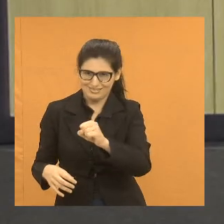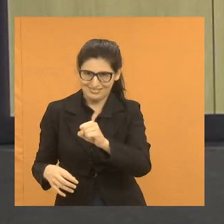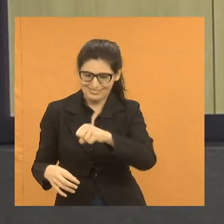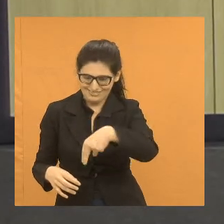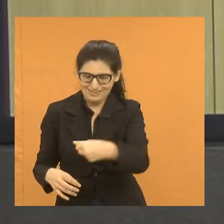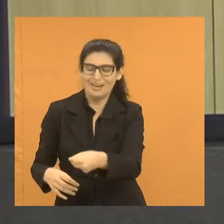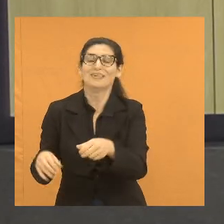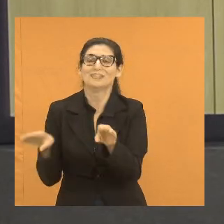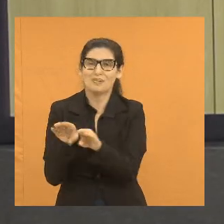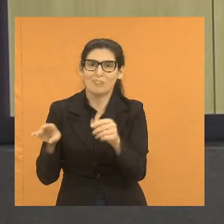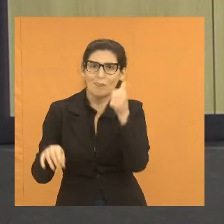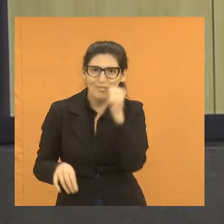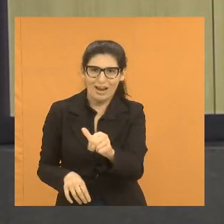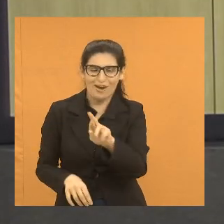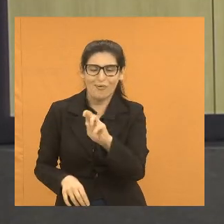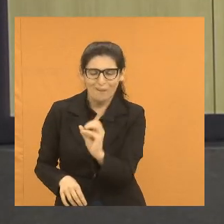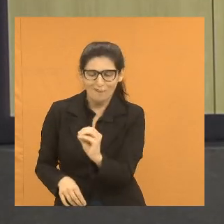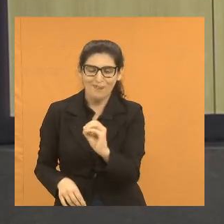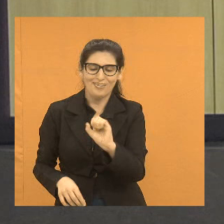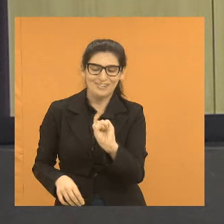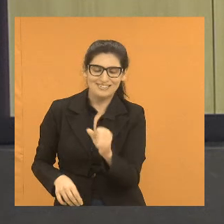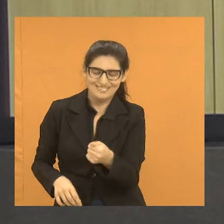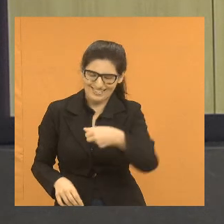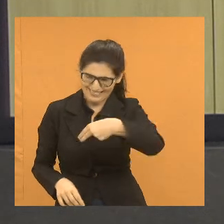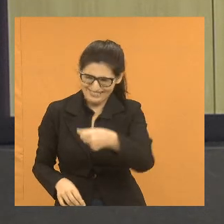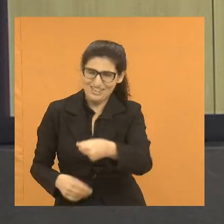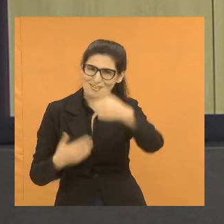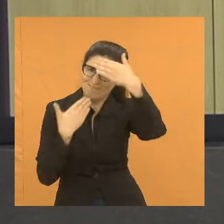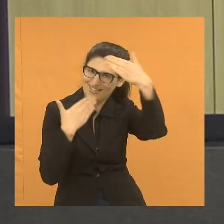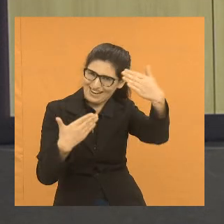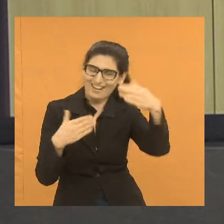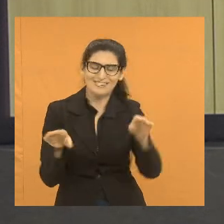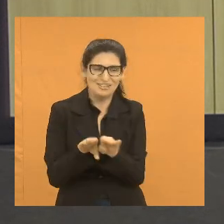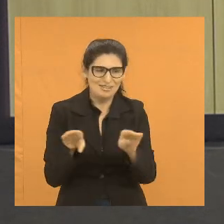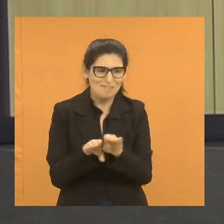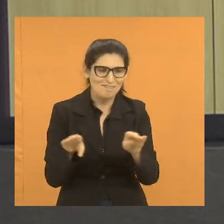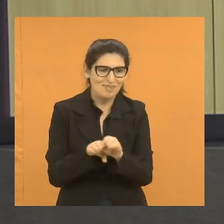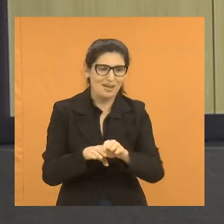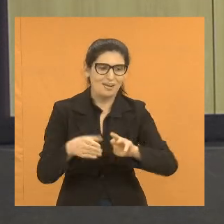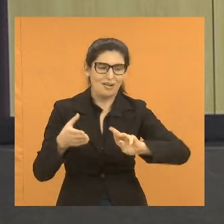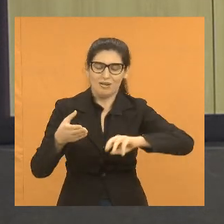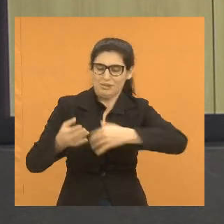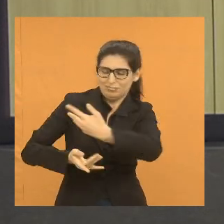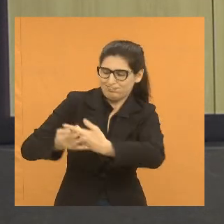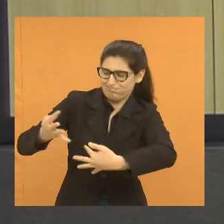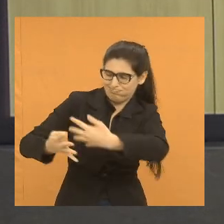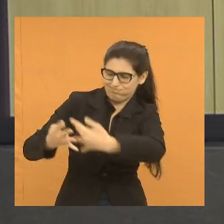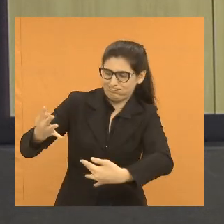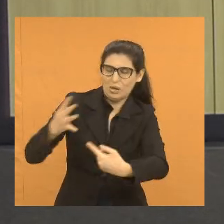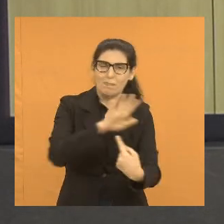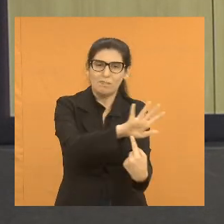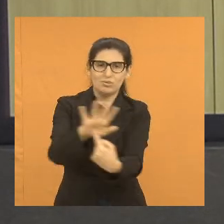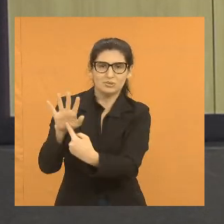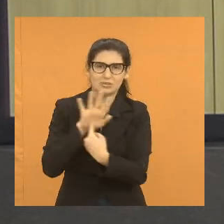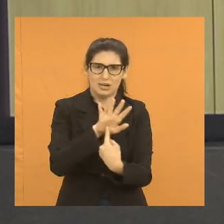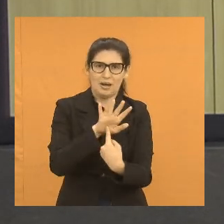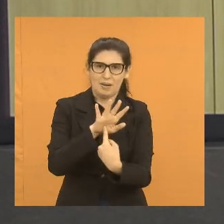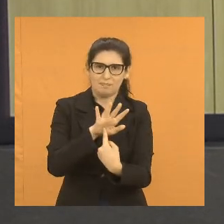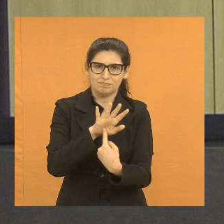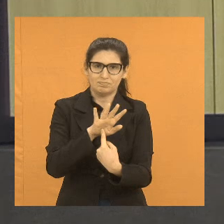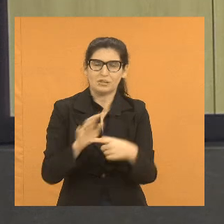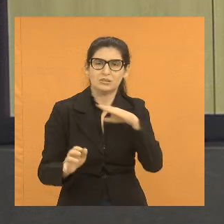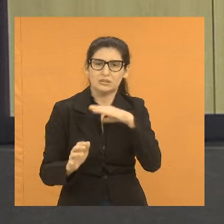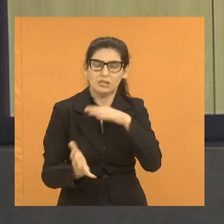aqui sempre unidos, juntos, dando esse esclarecimento, essa prestação de contas para o município de Jacareí,